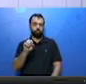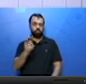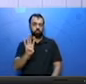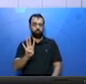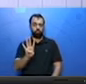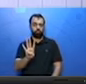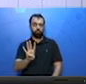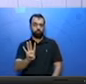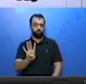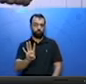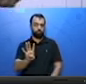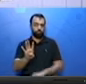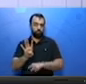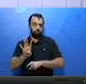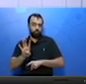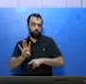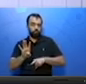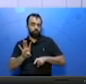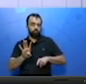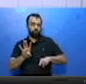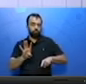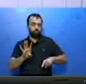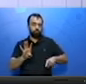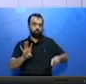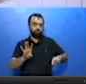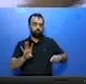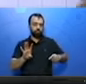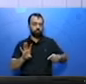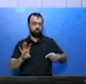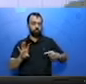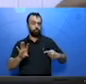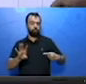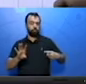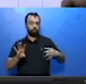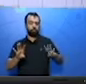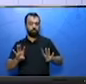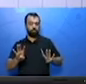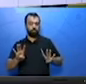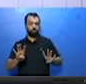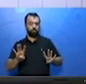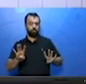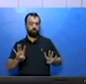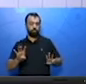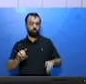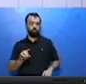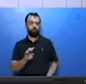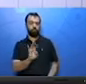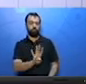4. Prolongo aqui no y, menos 4. 4 e menos 4.